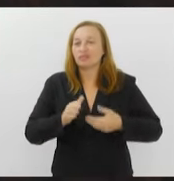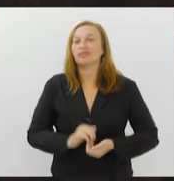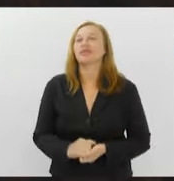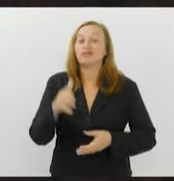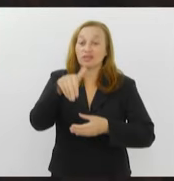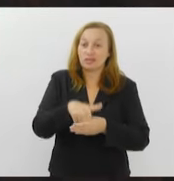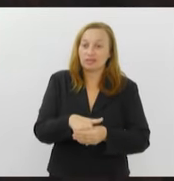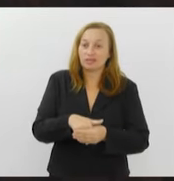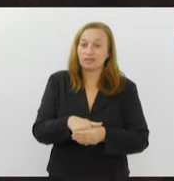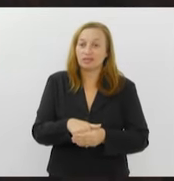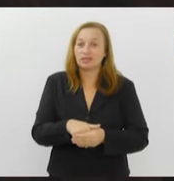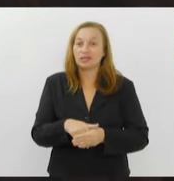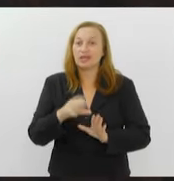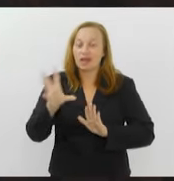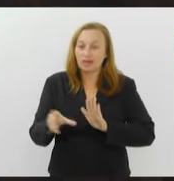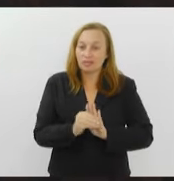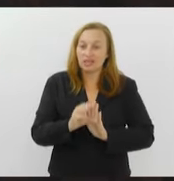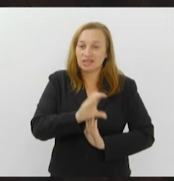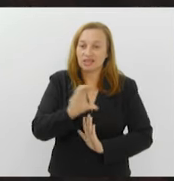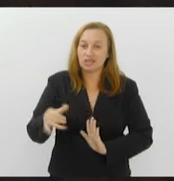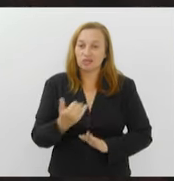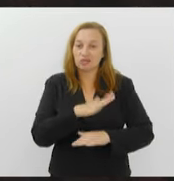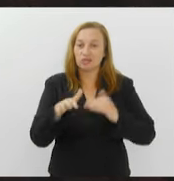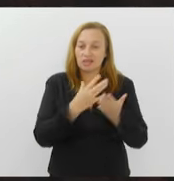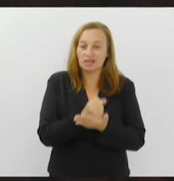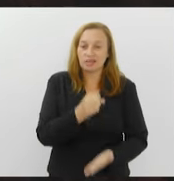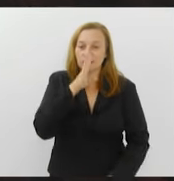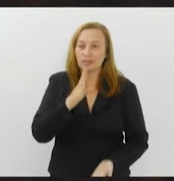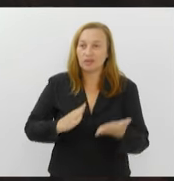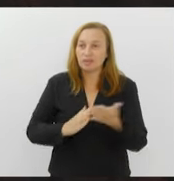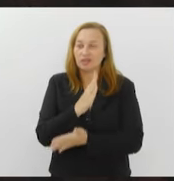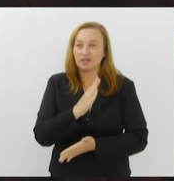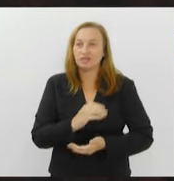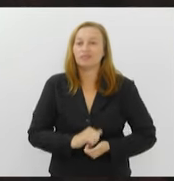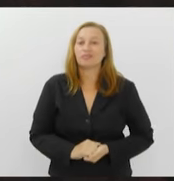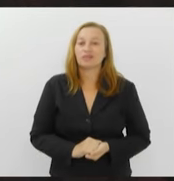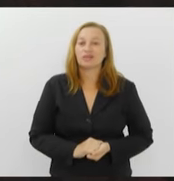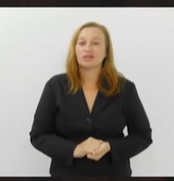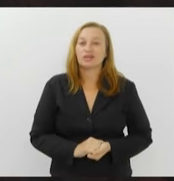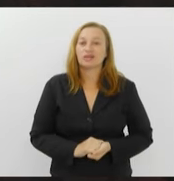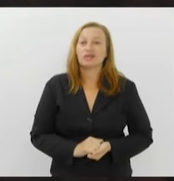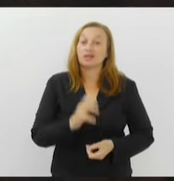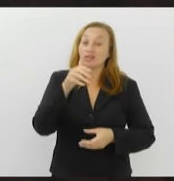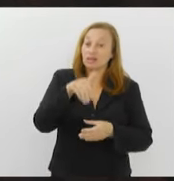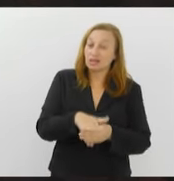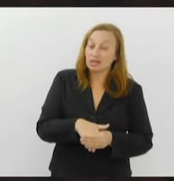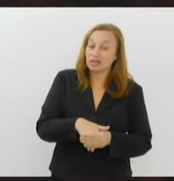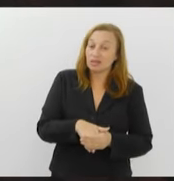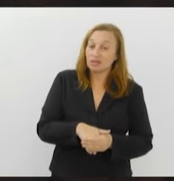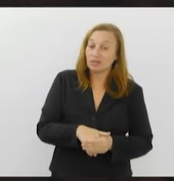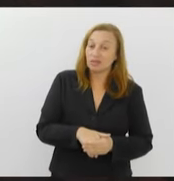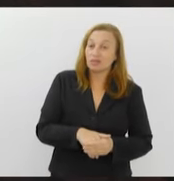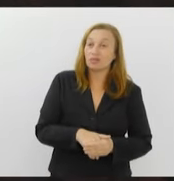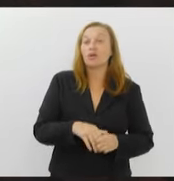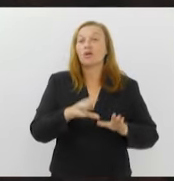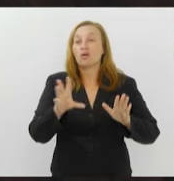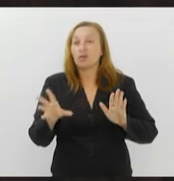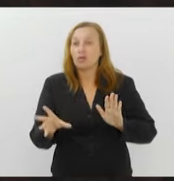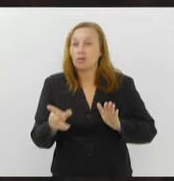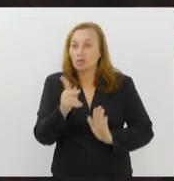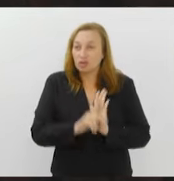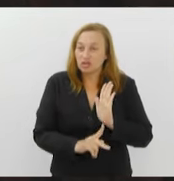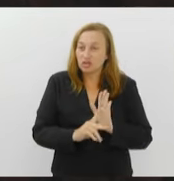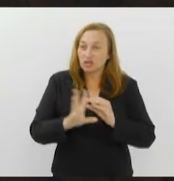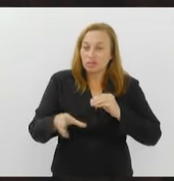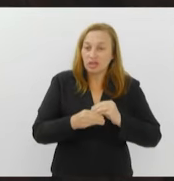Em votação, a emenda da CCJ. Senhores que aprovam, permaneçam como estão. Aprovado. Em votação, o projeto assim emendado. Senhores que aprovam,